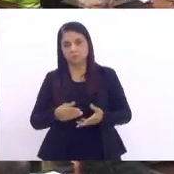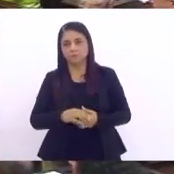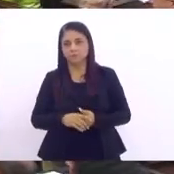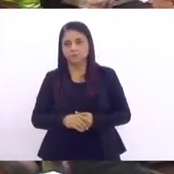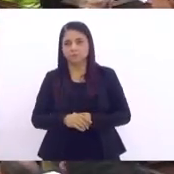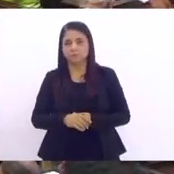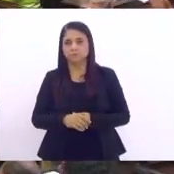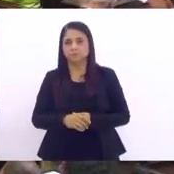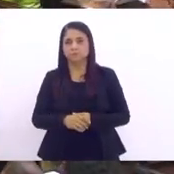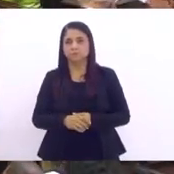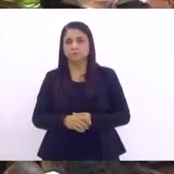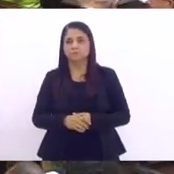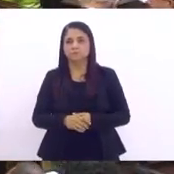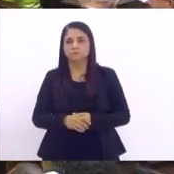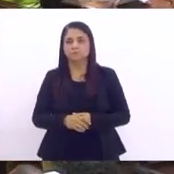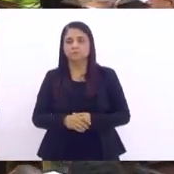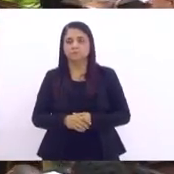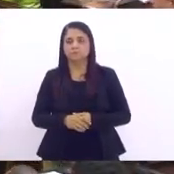5.